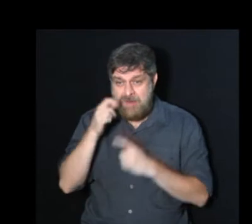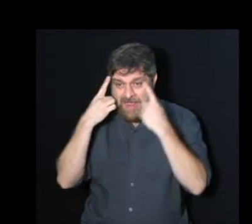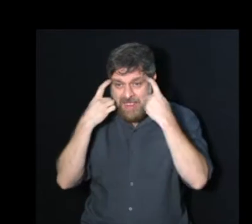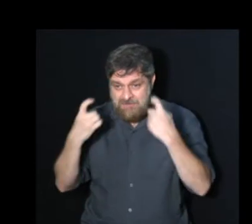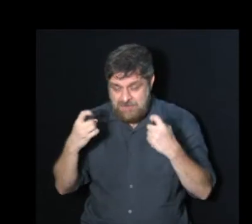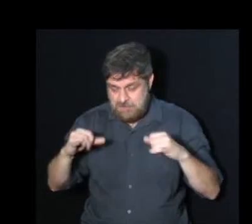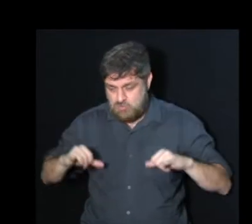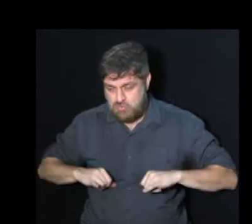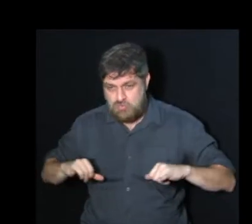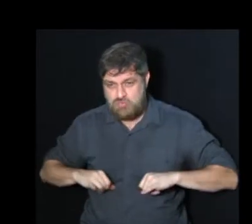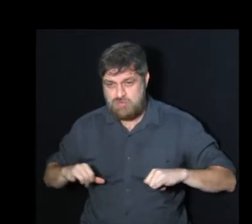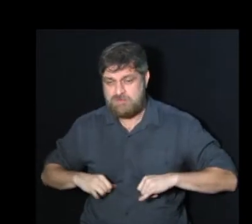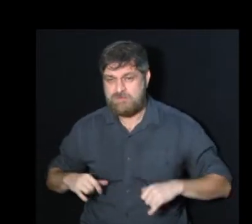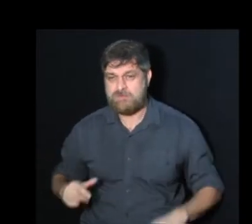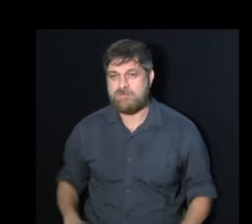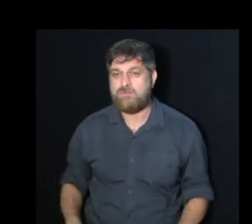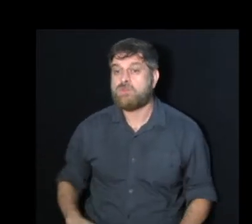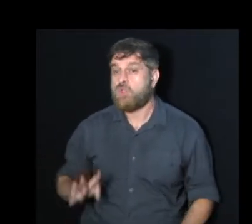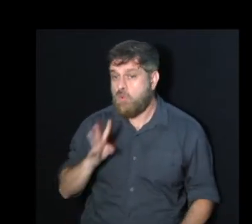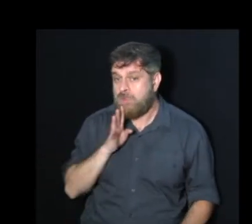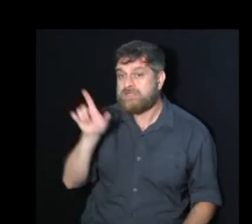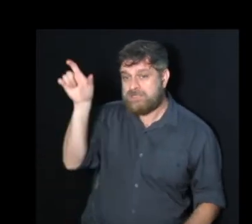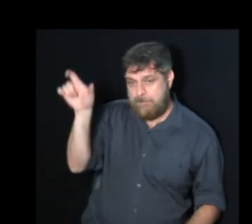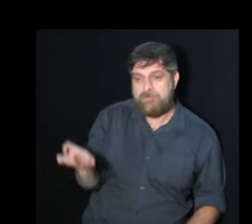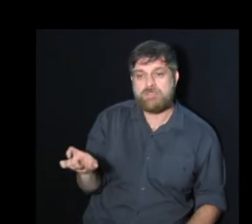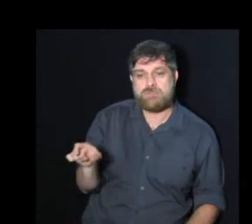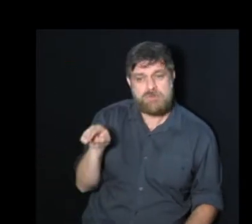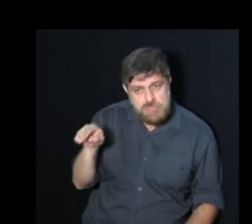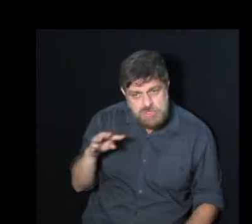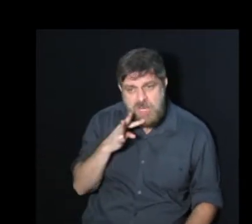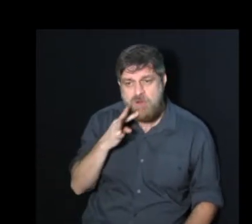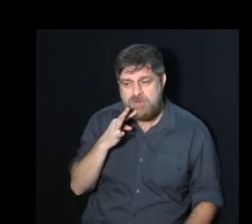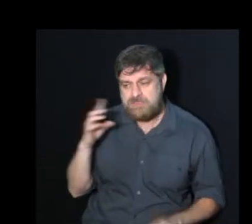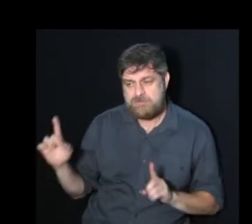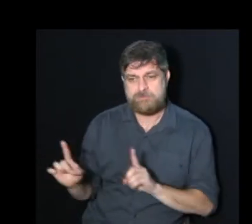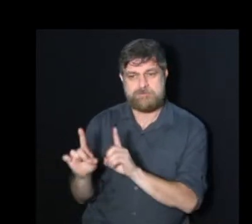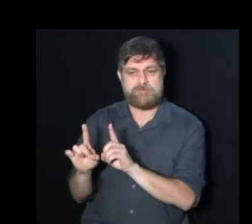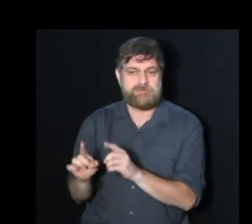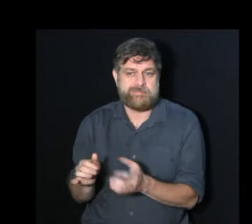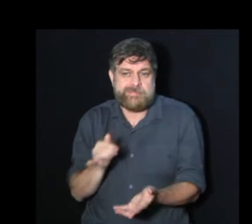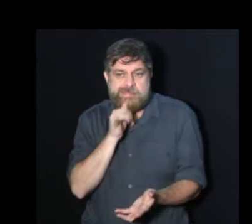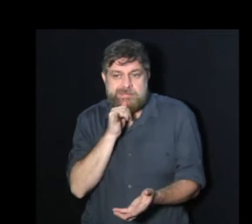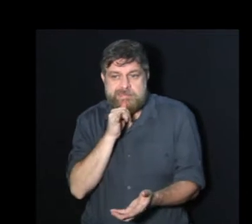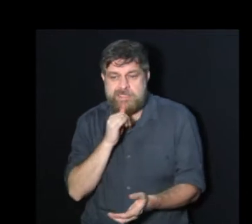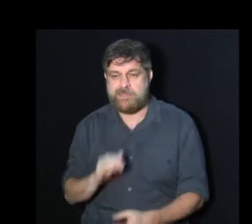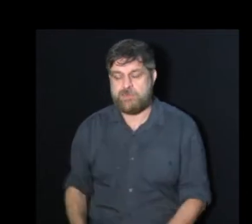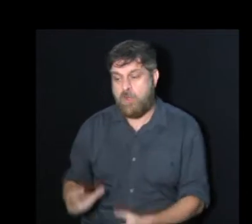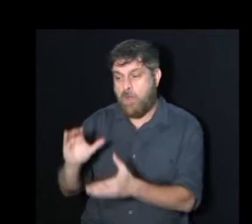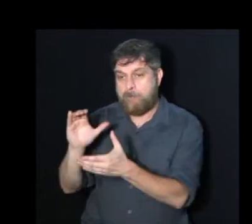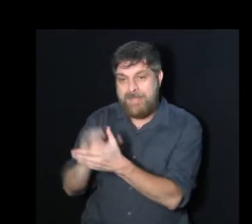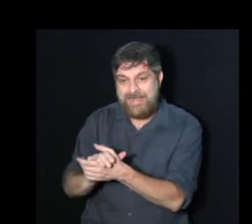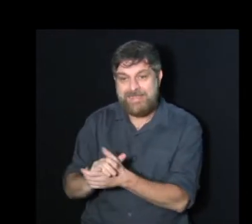violência contam que conheciam o agressor. Um marido, ex-marido, namorado, ex-namorado,